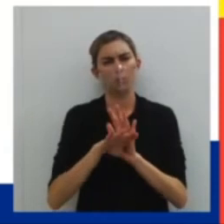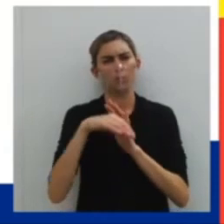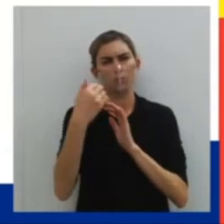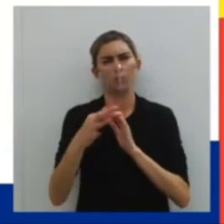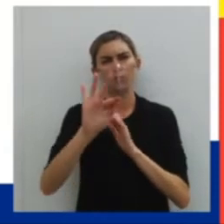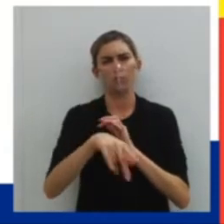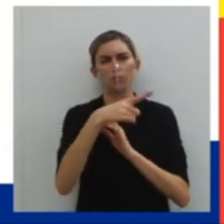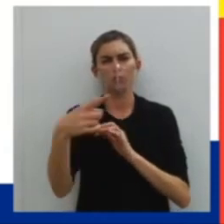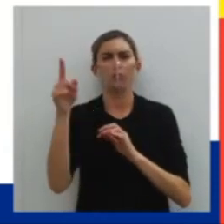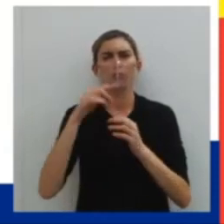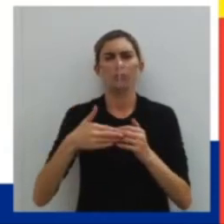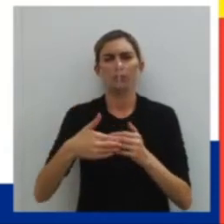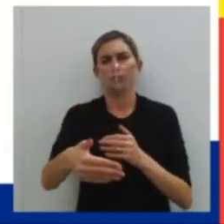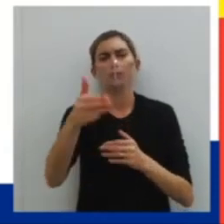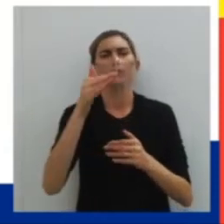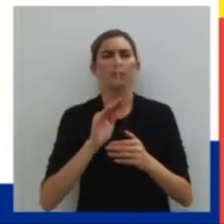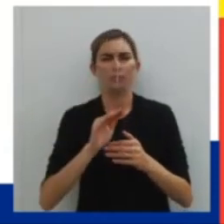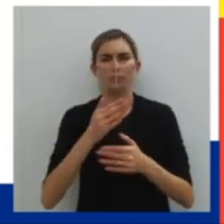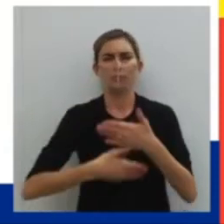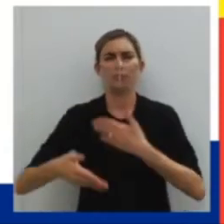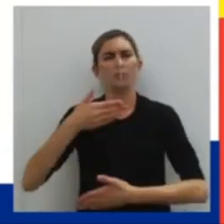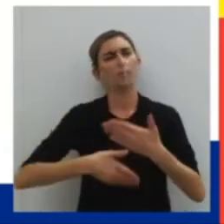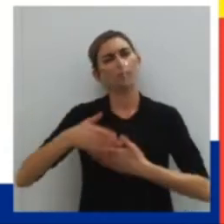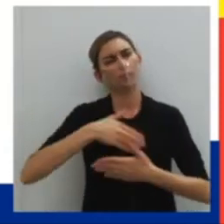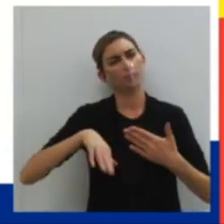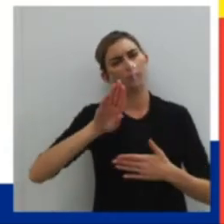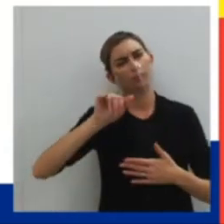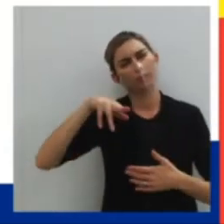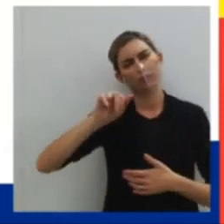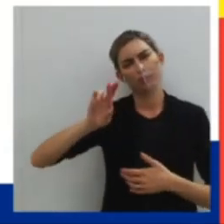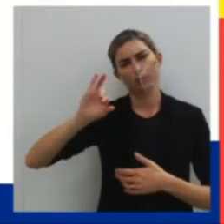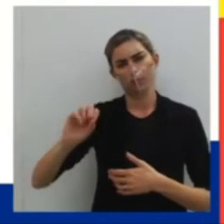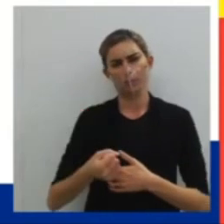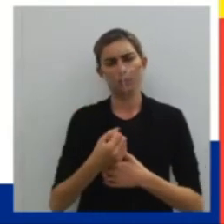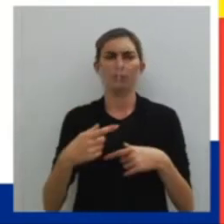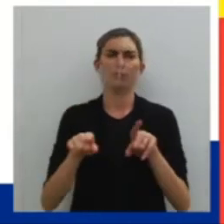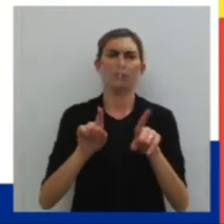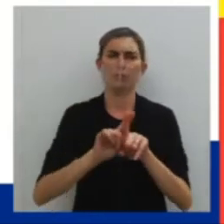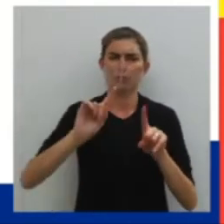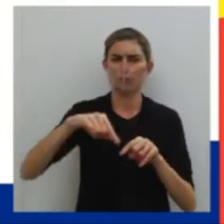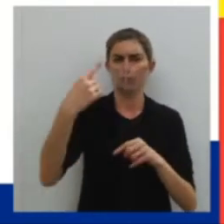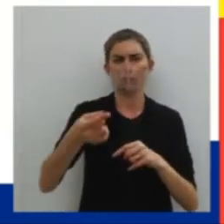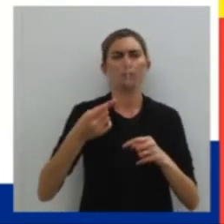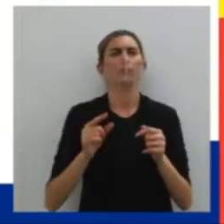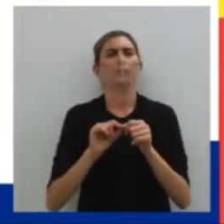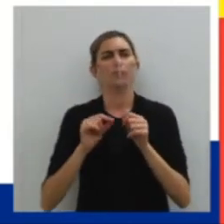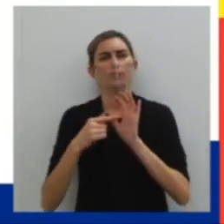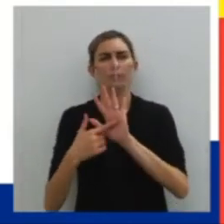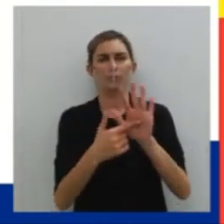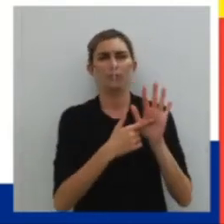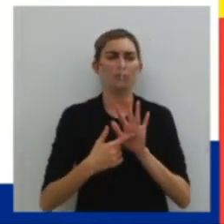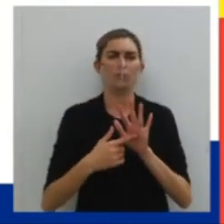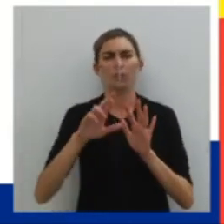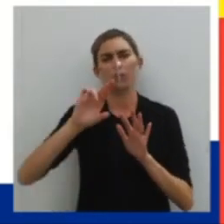de função a partir de relações binárias, tá certo? E em seguida a gente vai